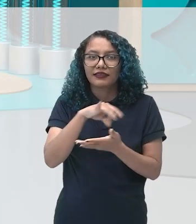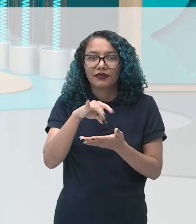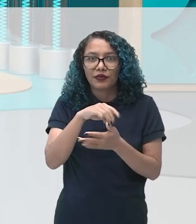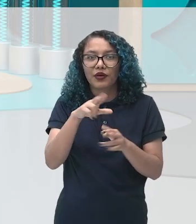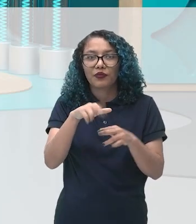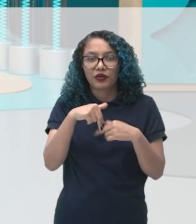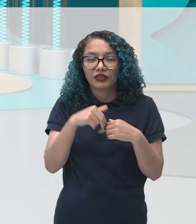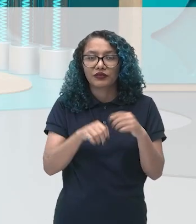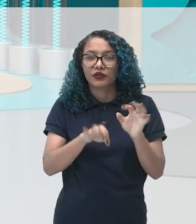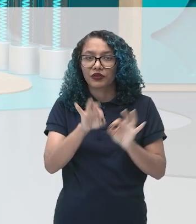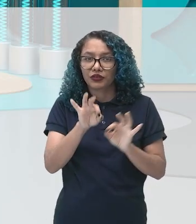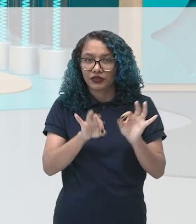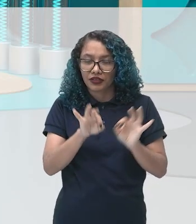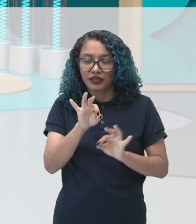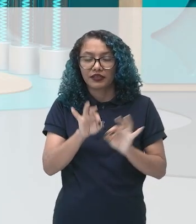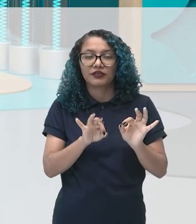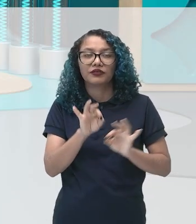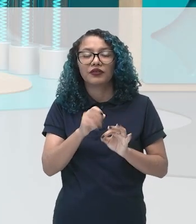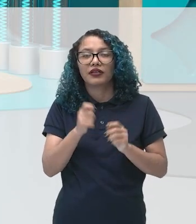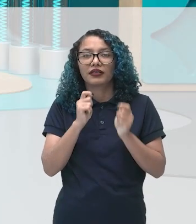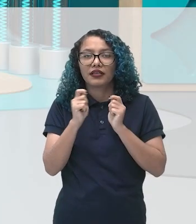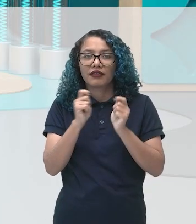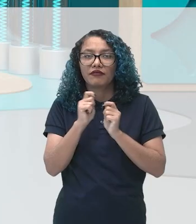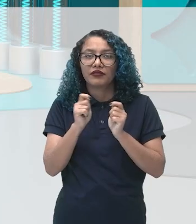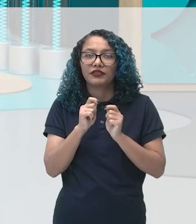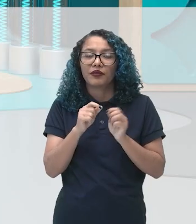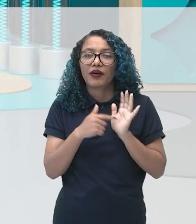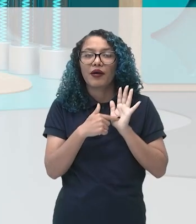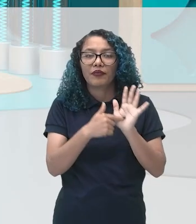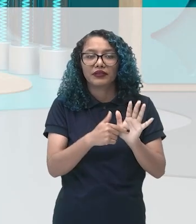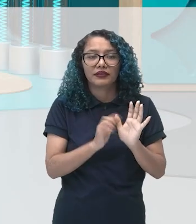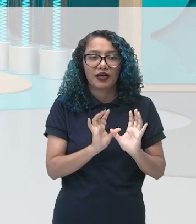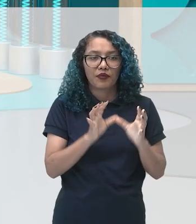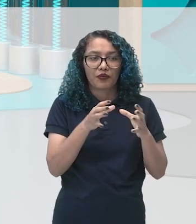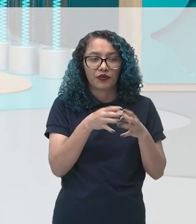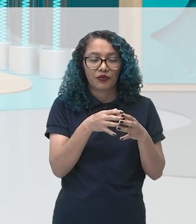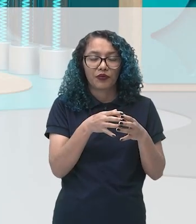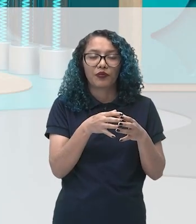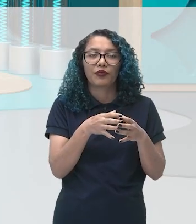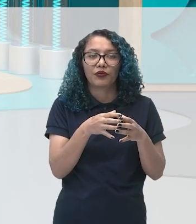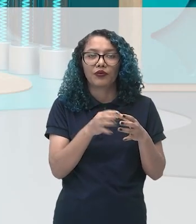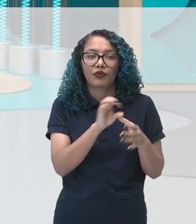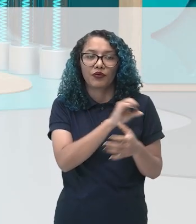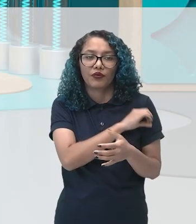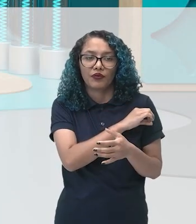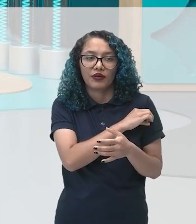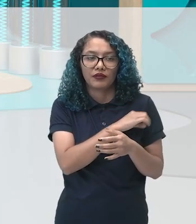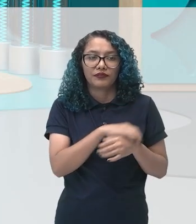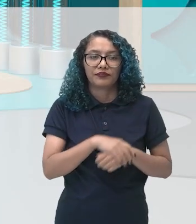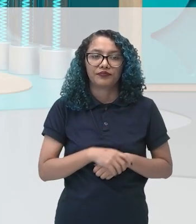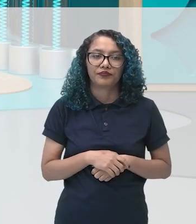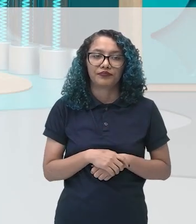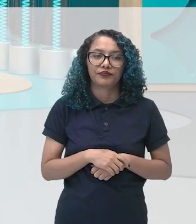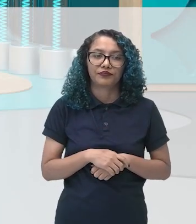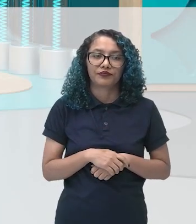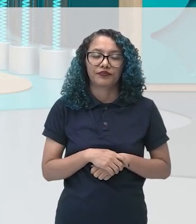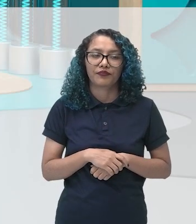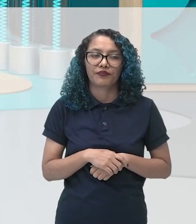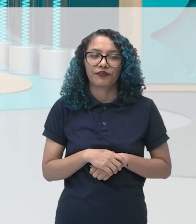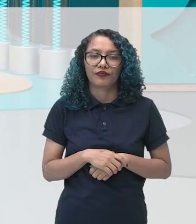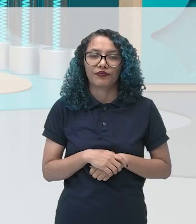para os nossos alunos do 9º ano fosse realizada aqui nos nossos estúdios. E por se tratar de alguém, né, com a